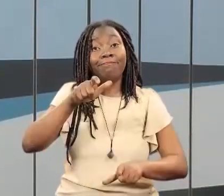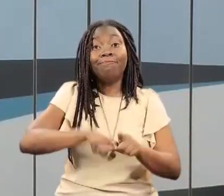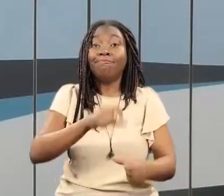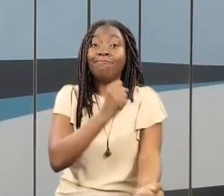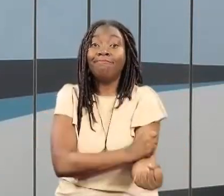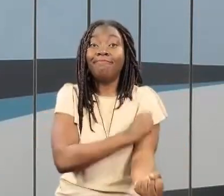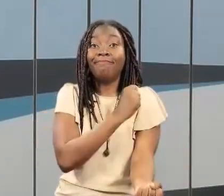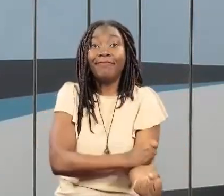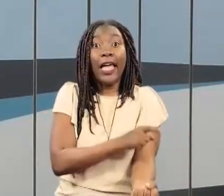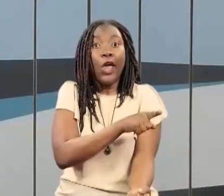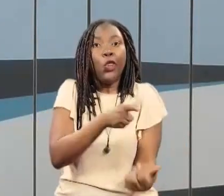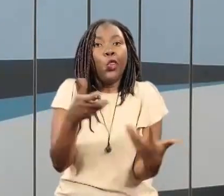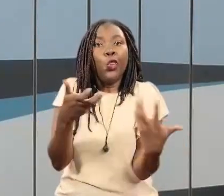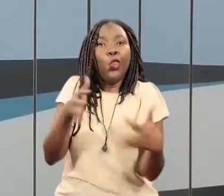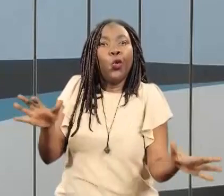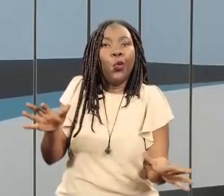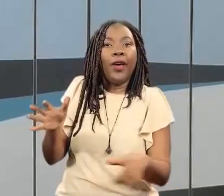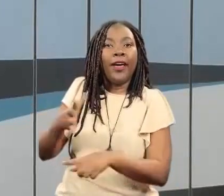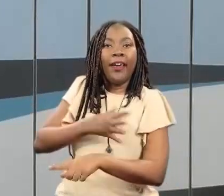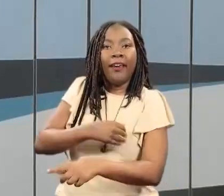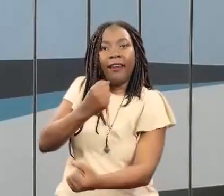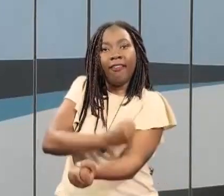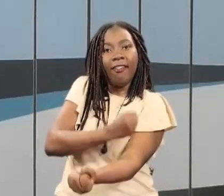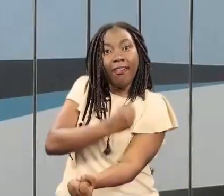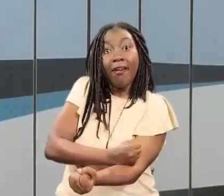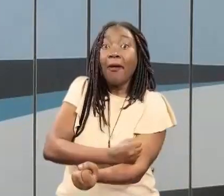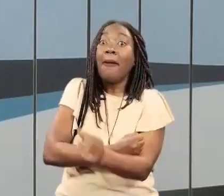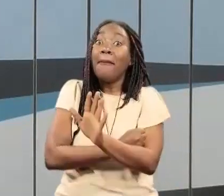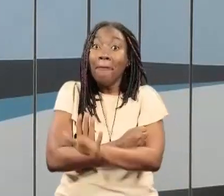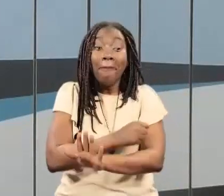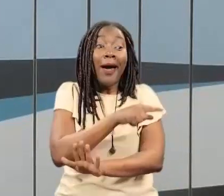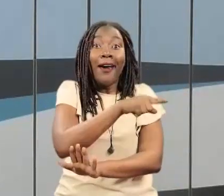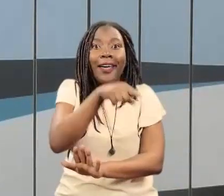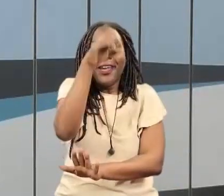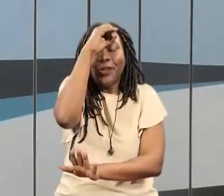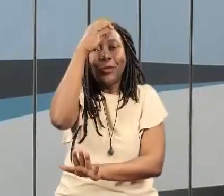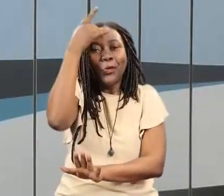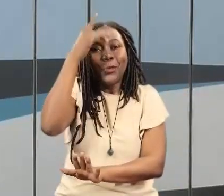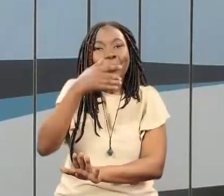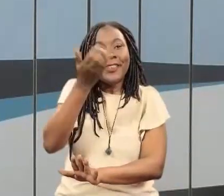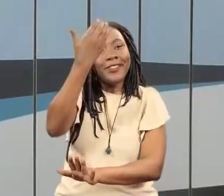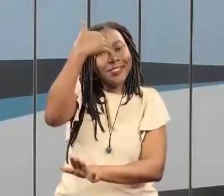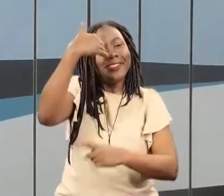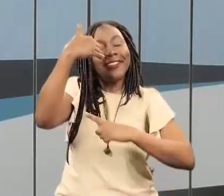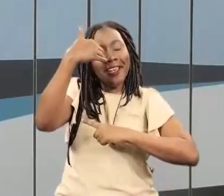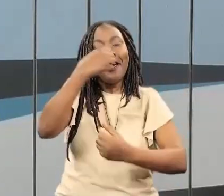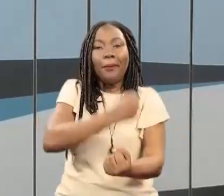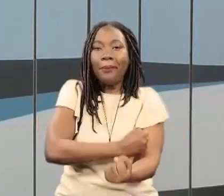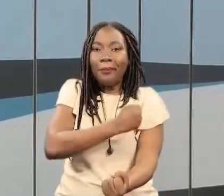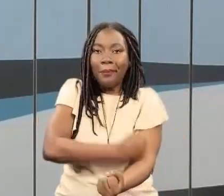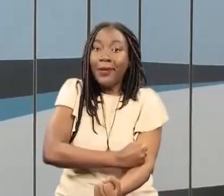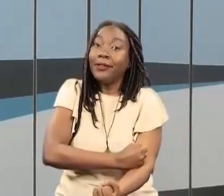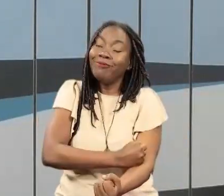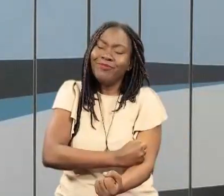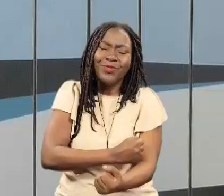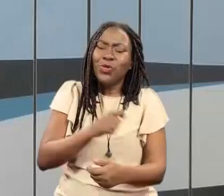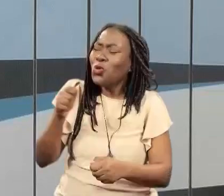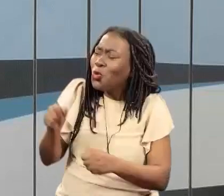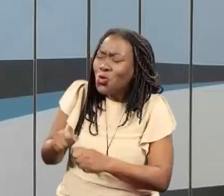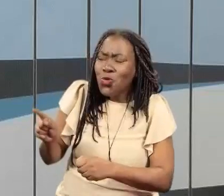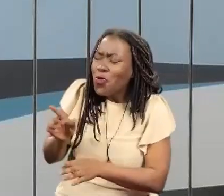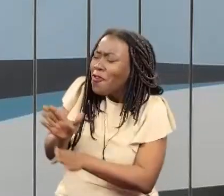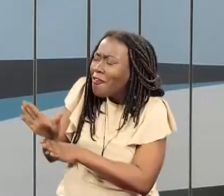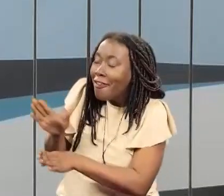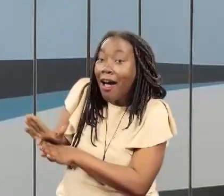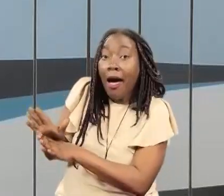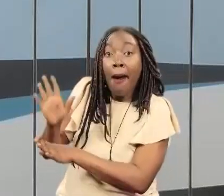que os filhos fiquem dependentes, mas eles nem sabem e eles também são dependentes, né? Não faça isso, mas ele está fazendo.